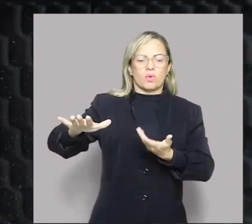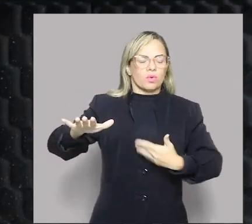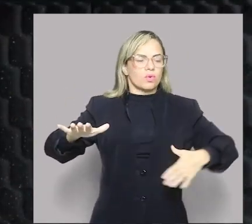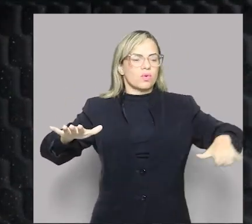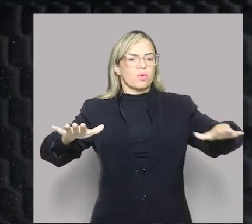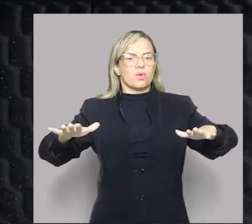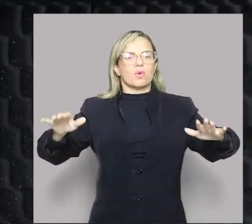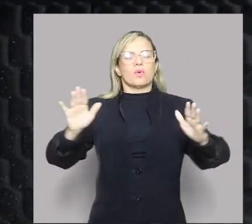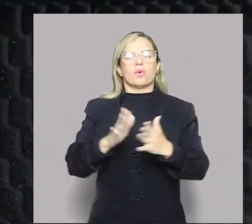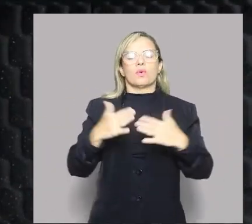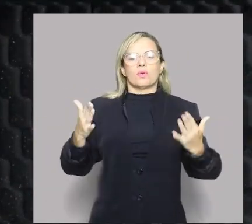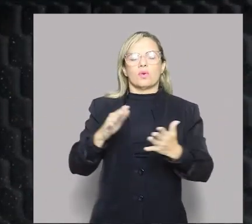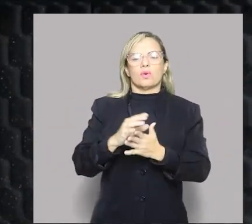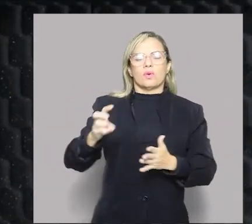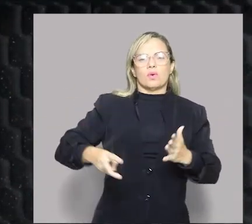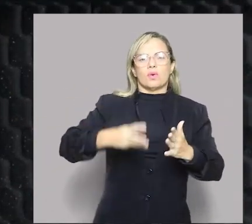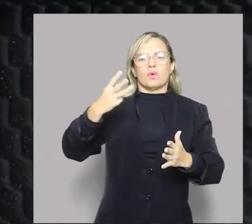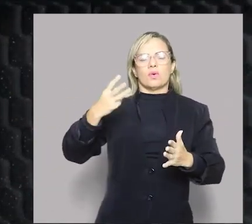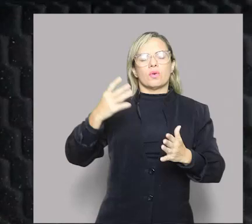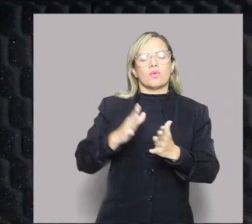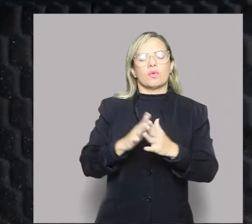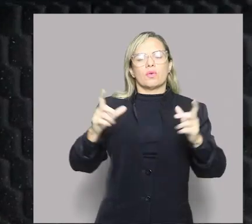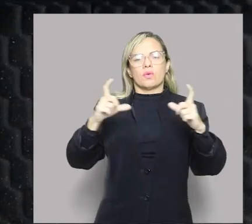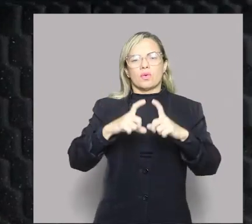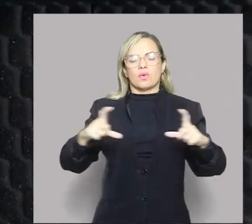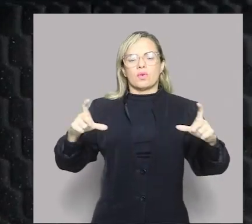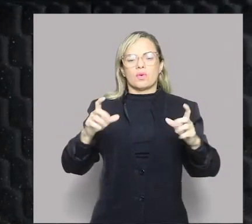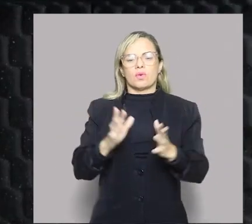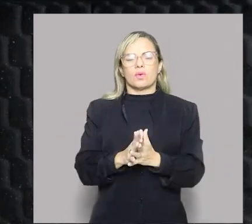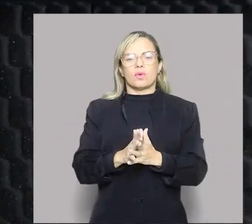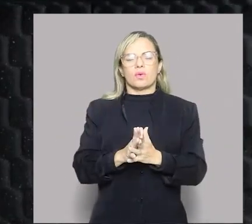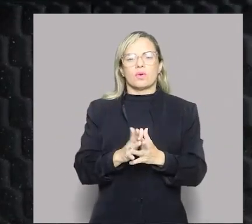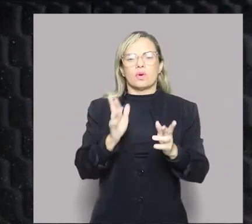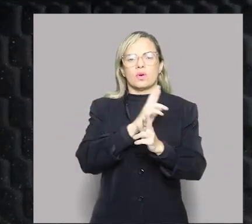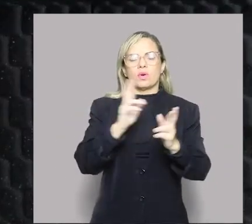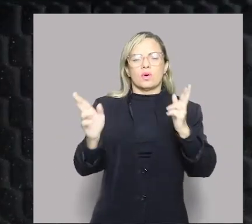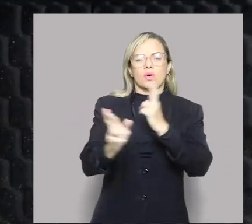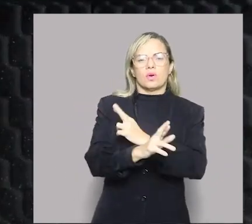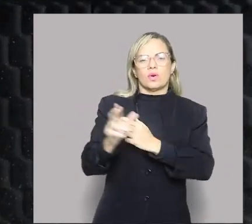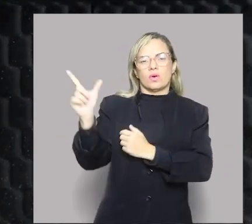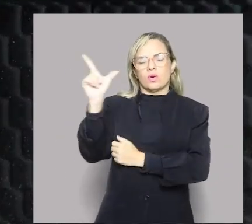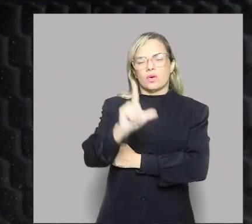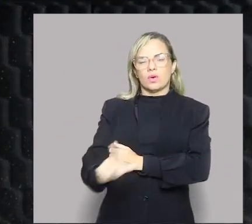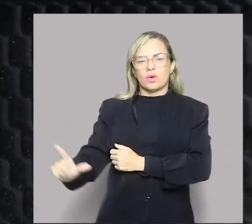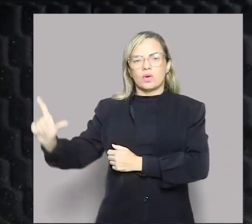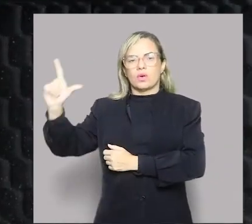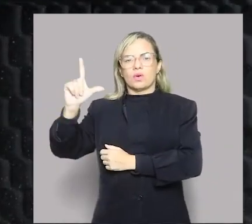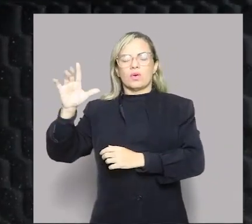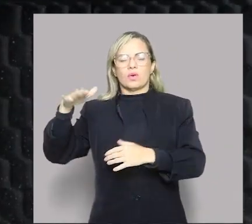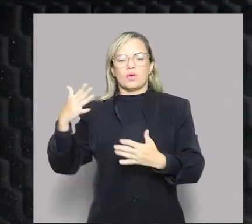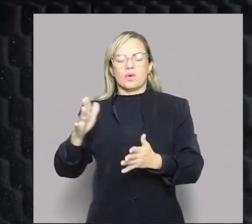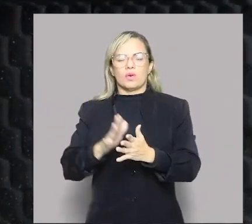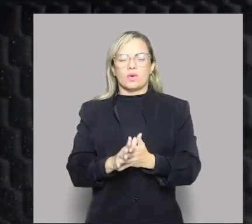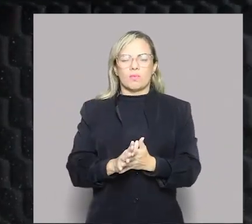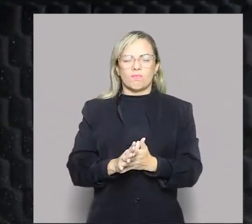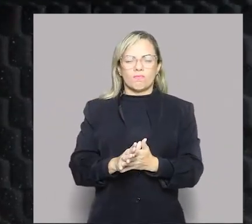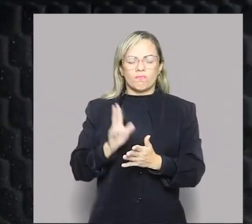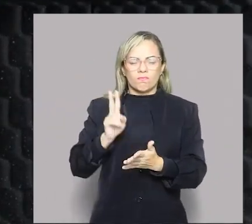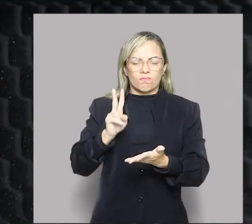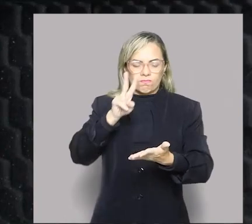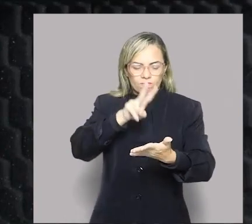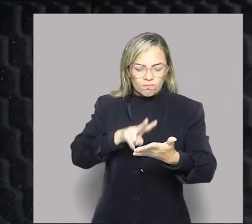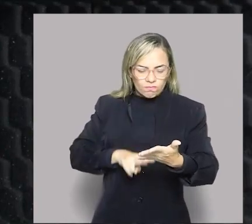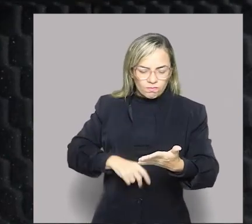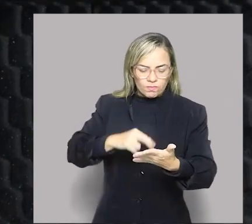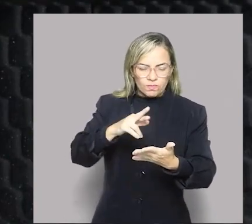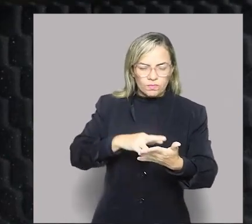no terceiro parágrafo fazer uma referência literária, por exemplo. Então, verifique aí essa diversificação